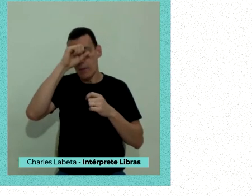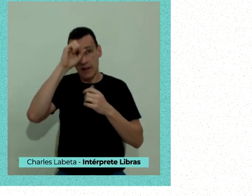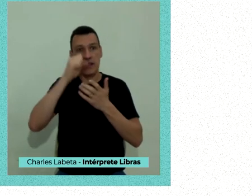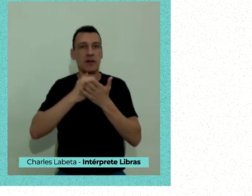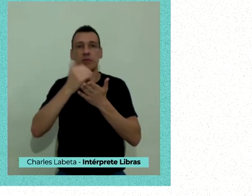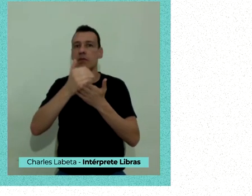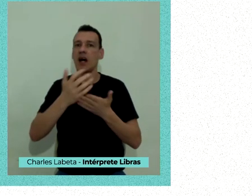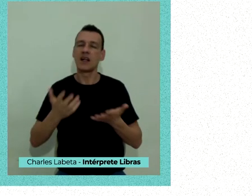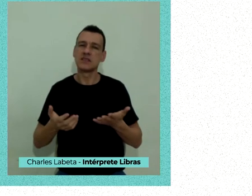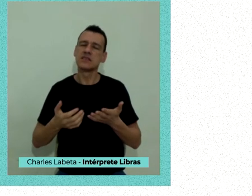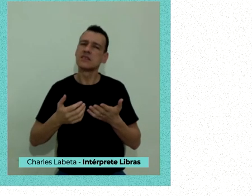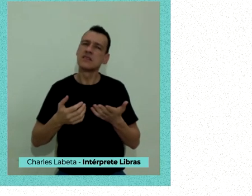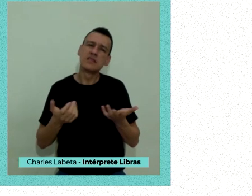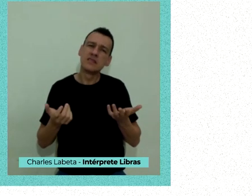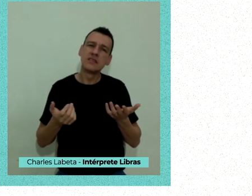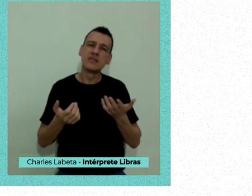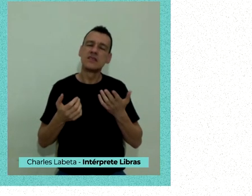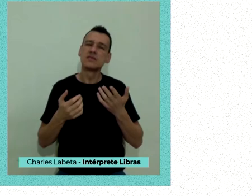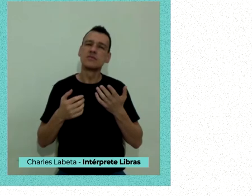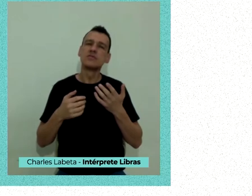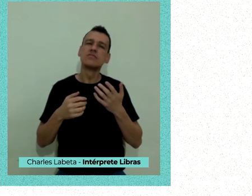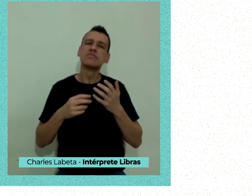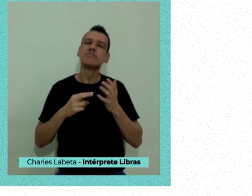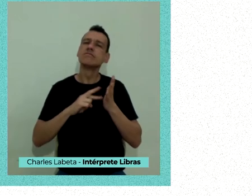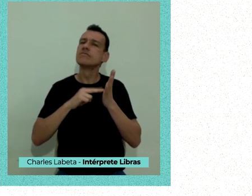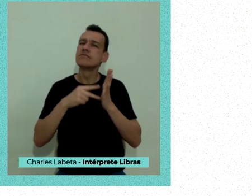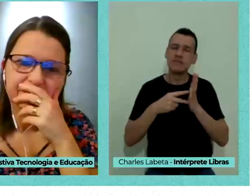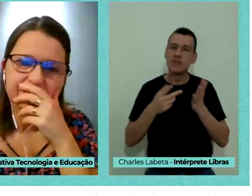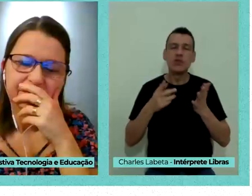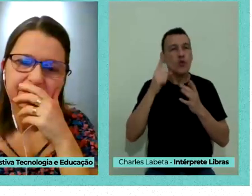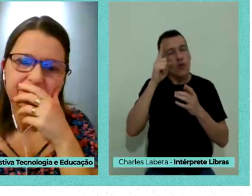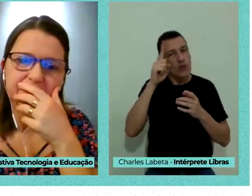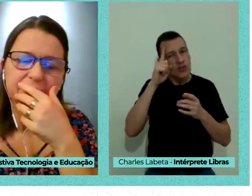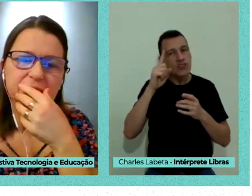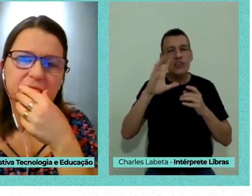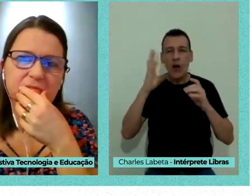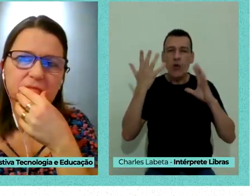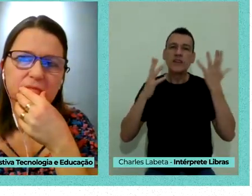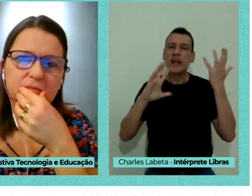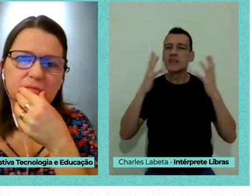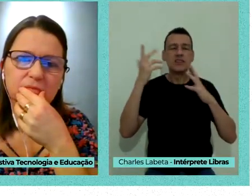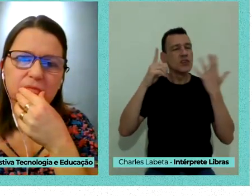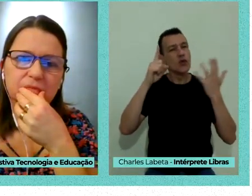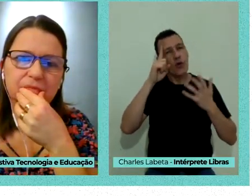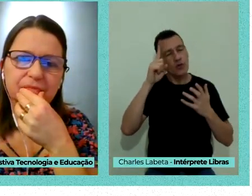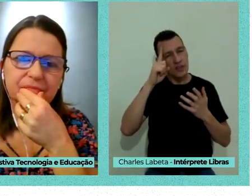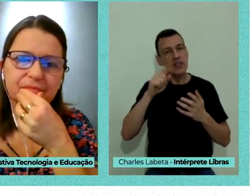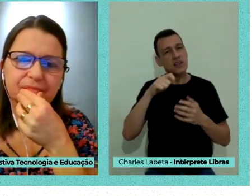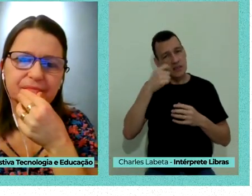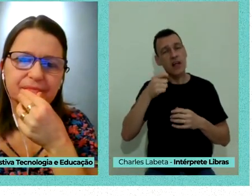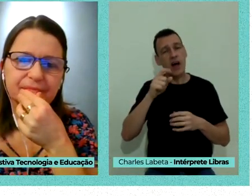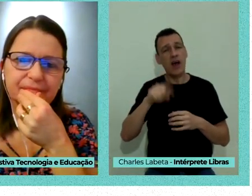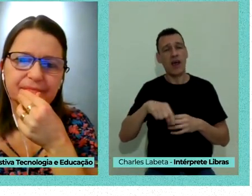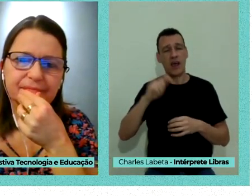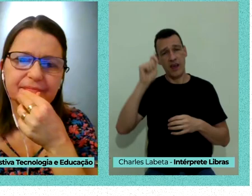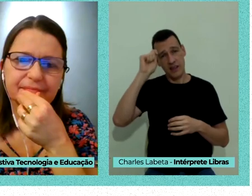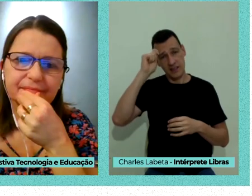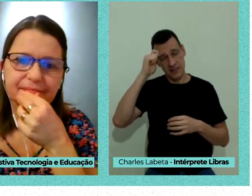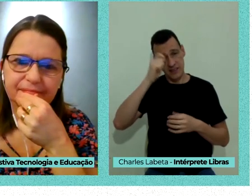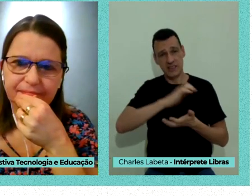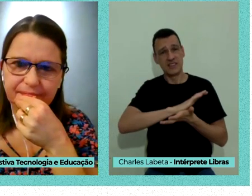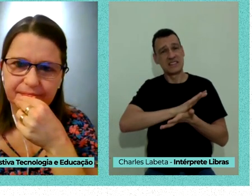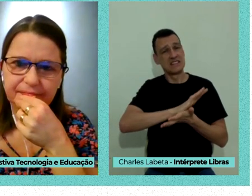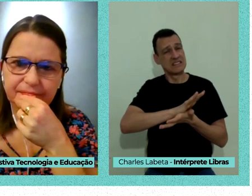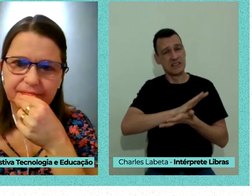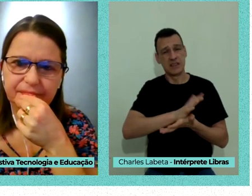do cotidiano, do dia a dia, elas são consequências de um racismo que é individual, mas ao